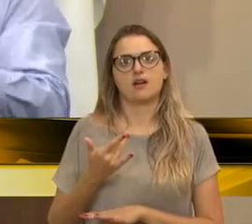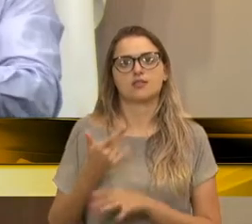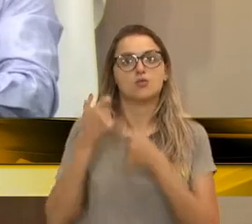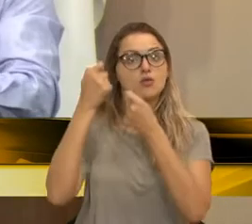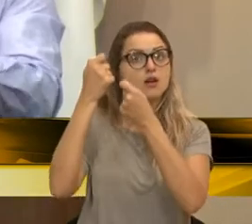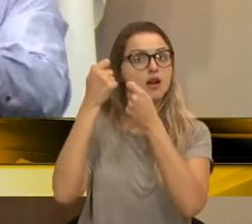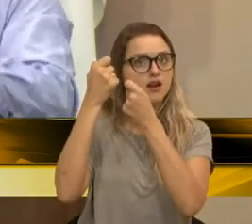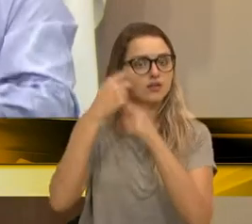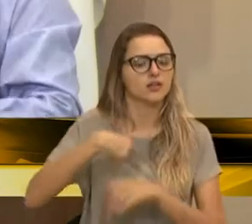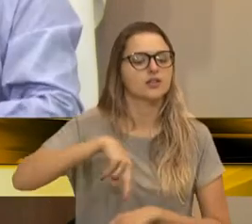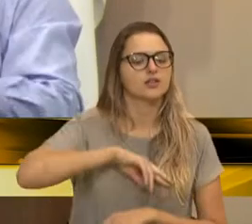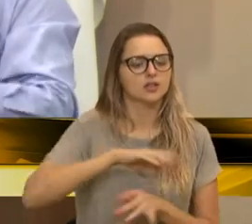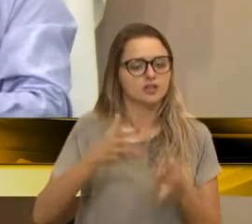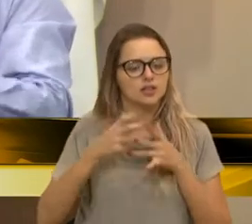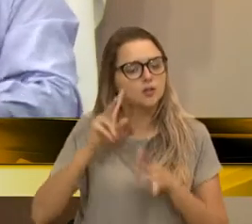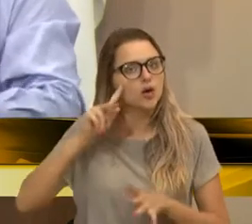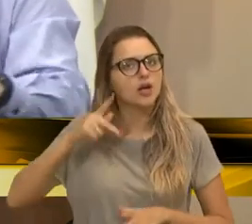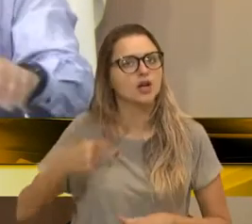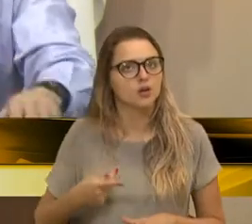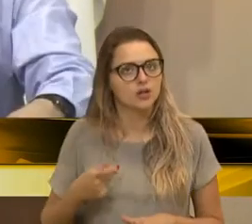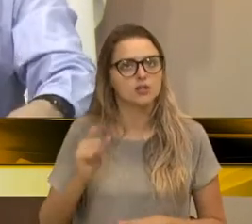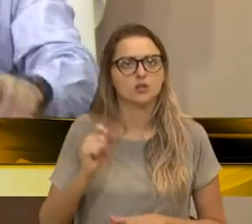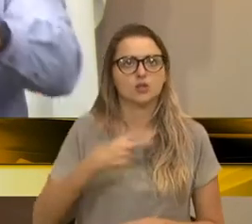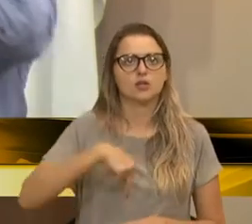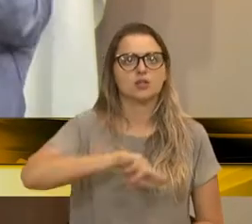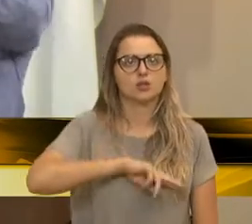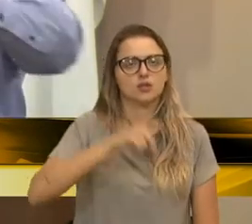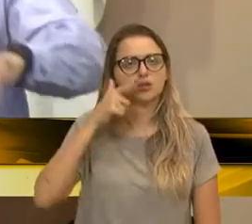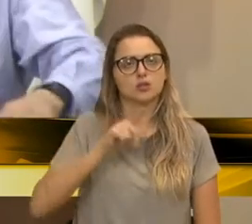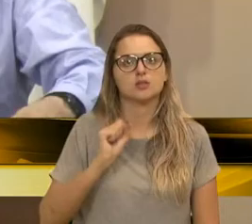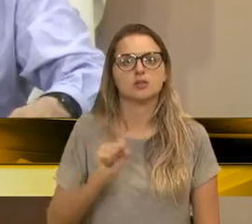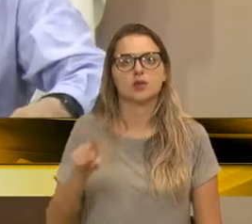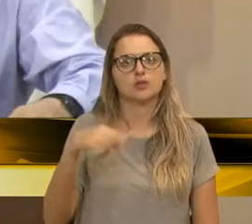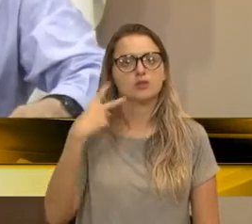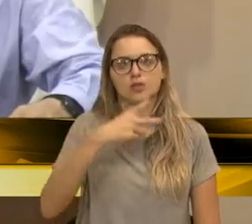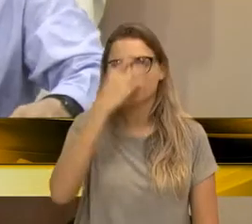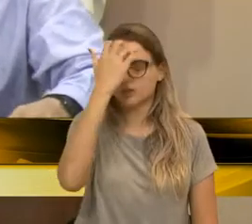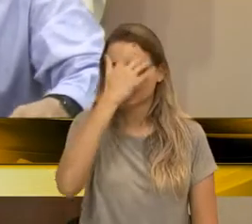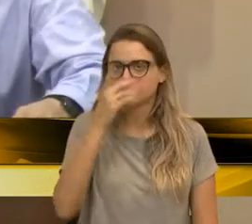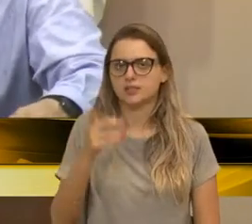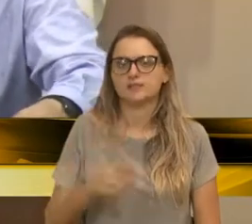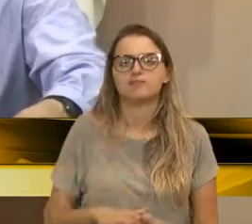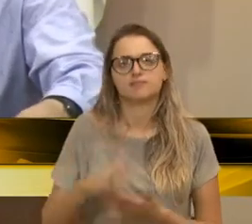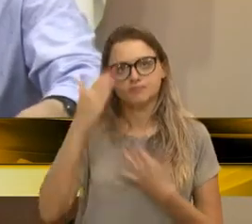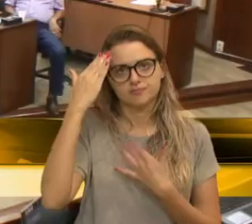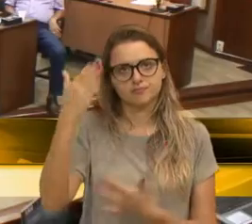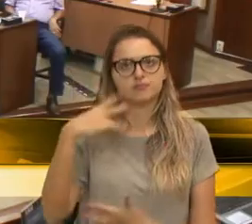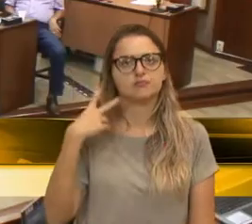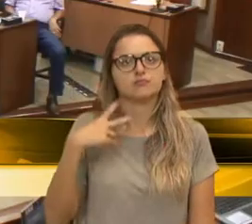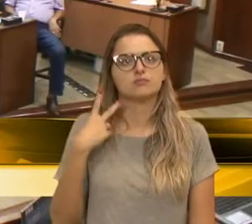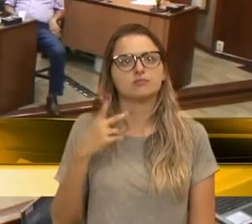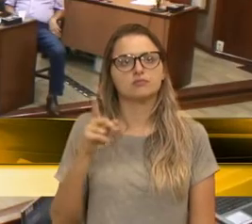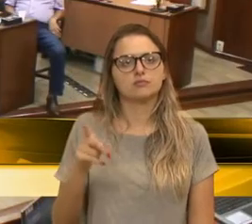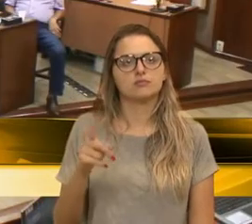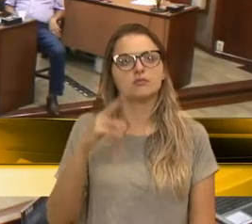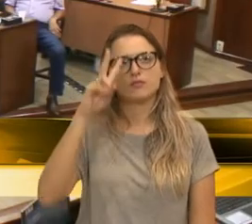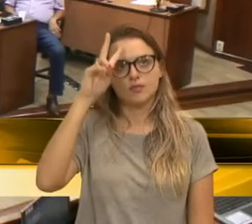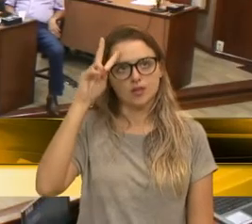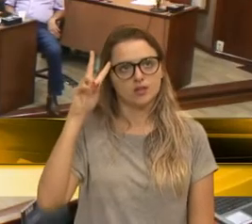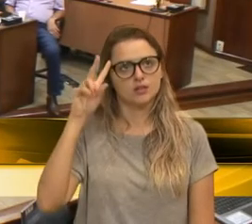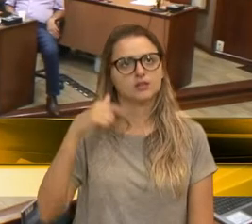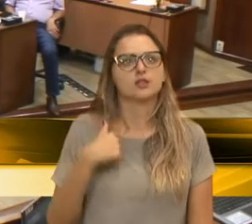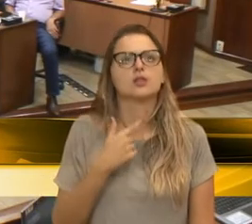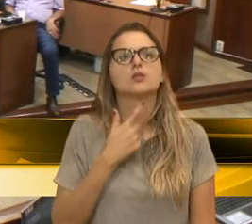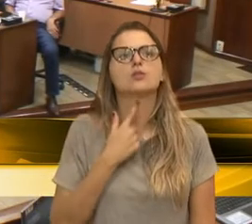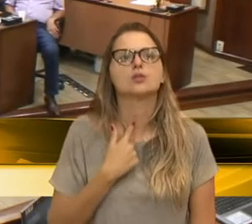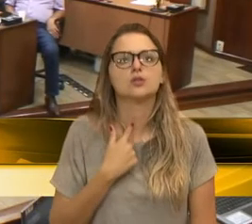queremos o reconhecimento daquilo que é o mínimo que a gente conquistou. A sua parte, vereador Adiló. Obrigado pela parte, vereador Velocino. Eu